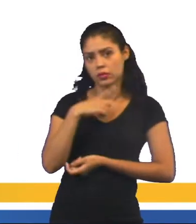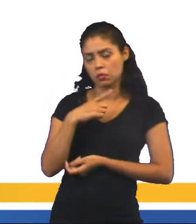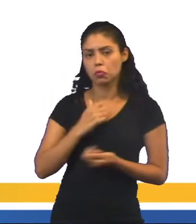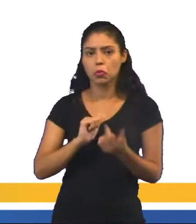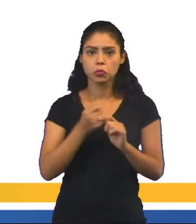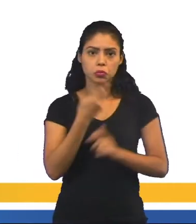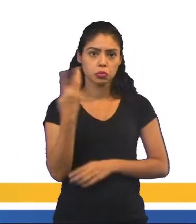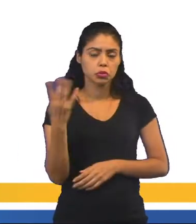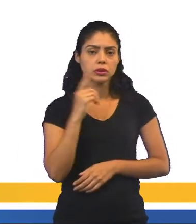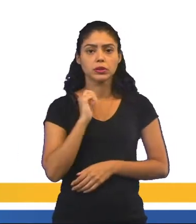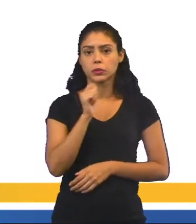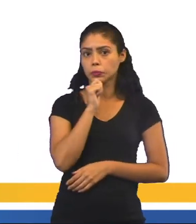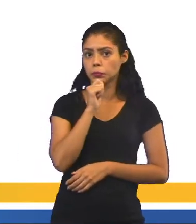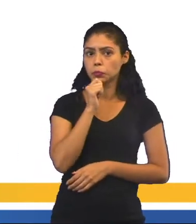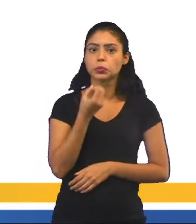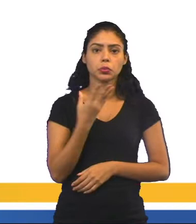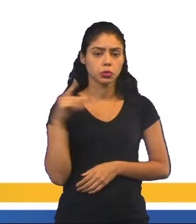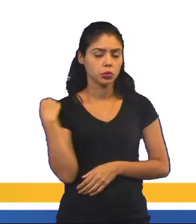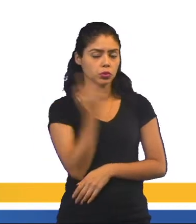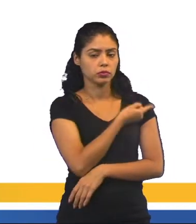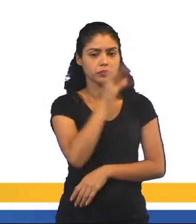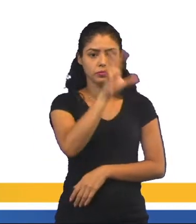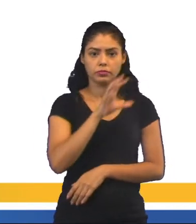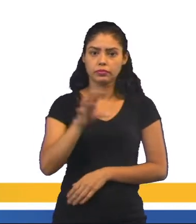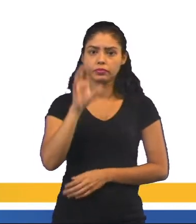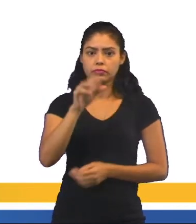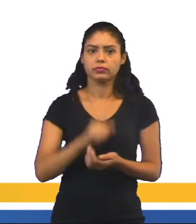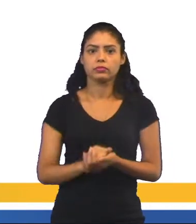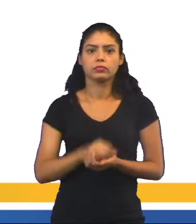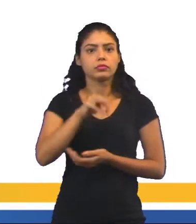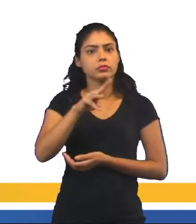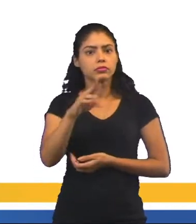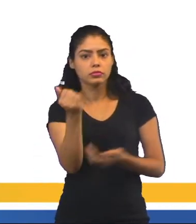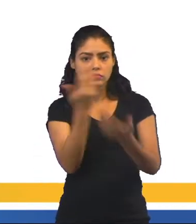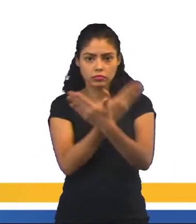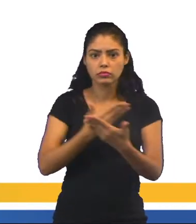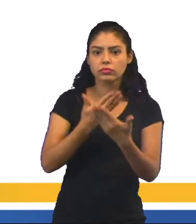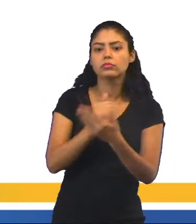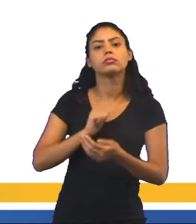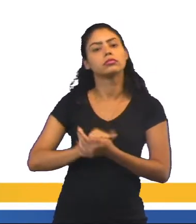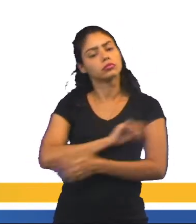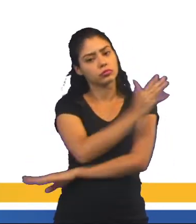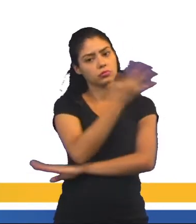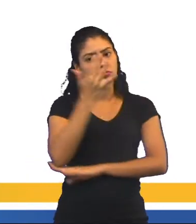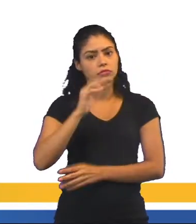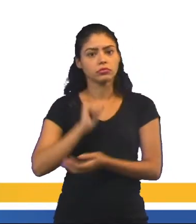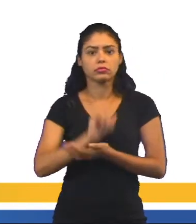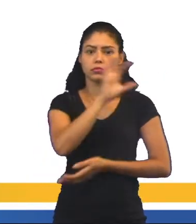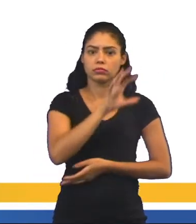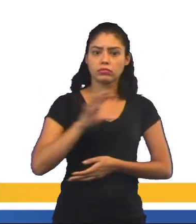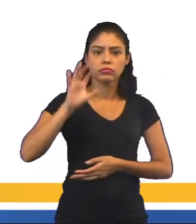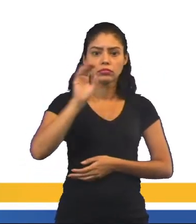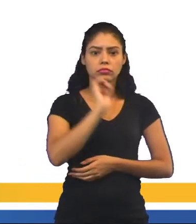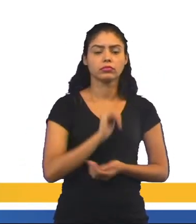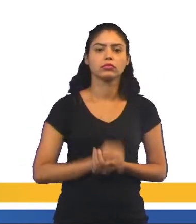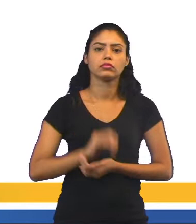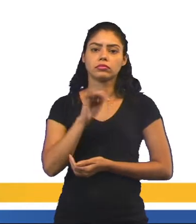uma quantidade boa na nossa região. Segundo o Ministério do Meio Ambiente, a região compreendida por esse